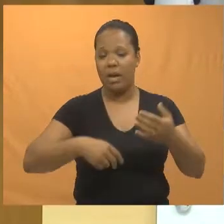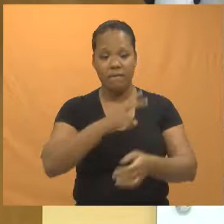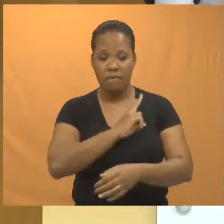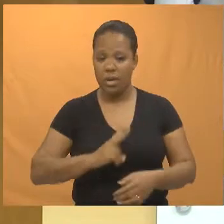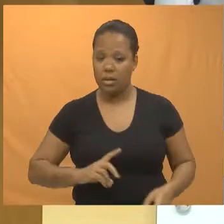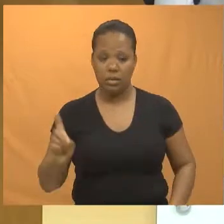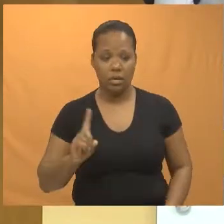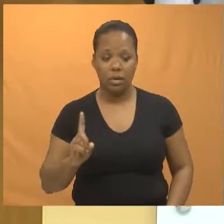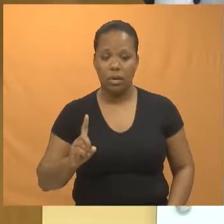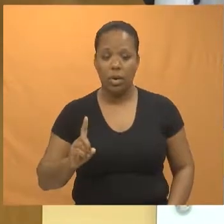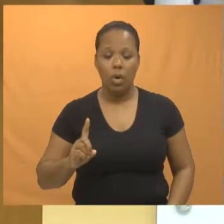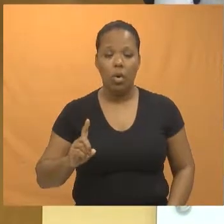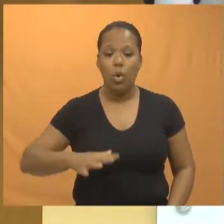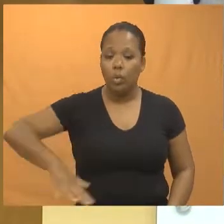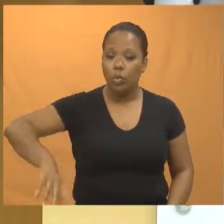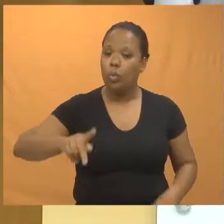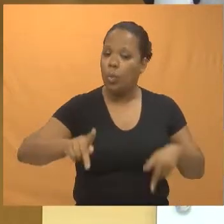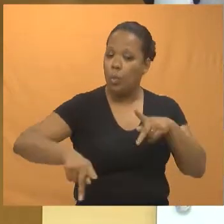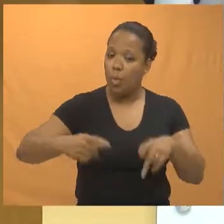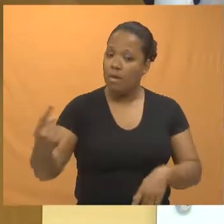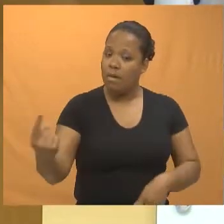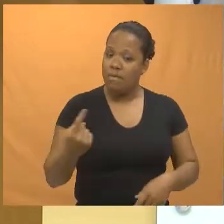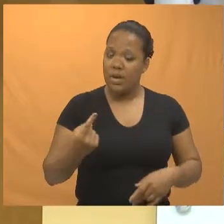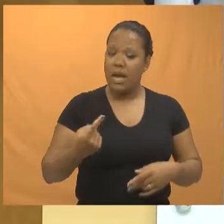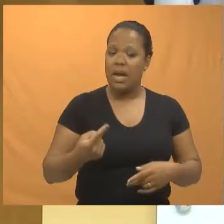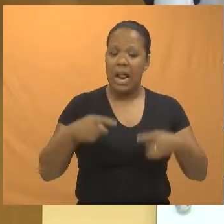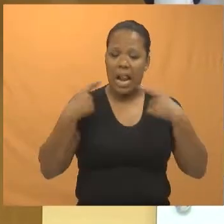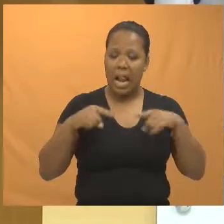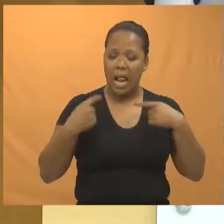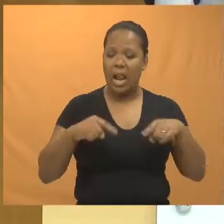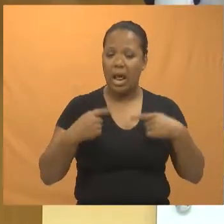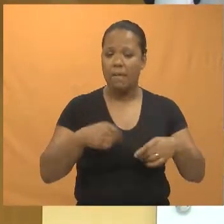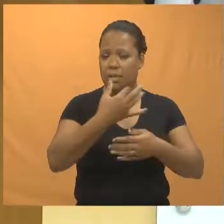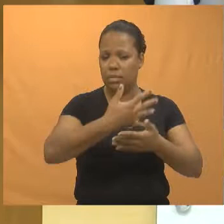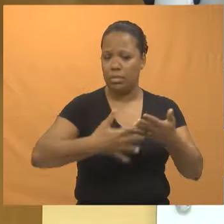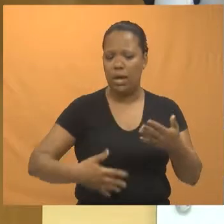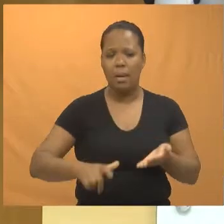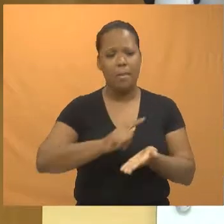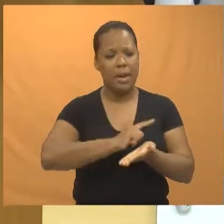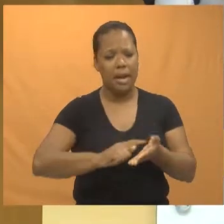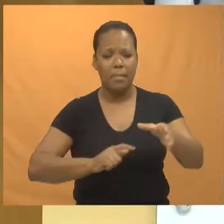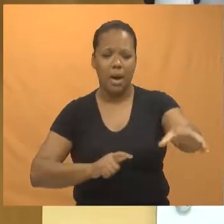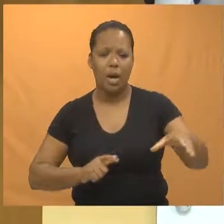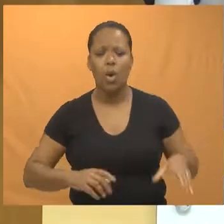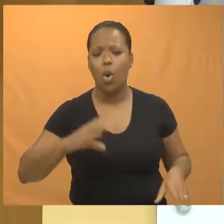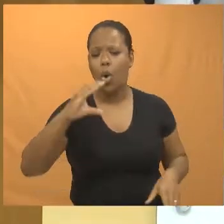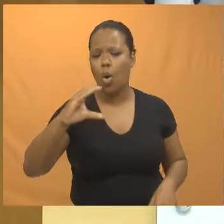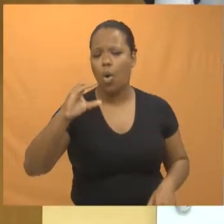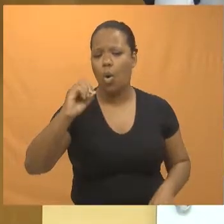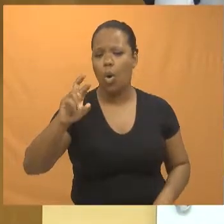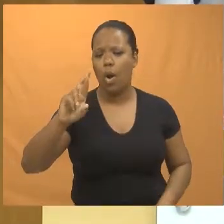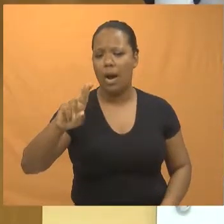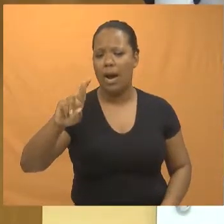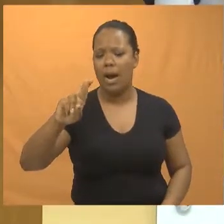vereadores, é reclamação dos munícipes, né? Que para se limpar hoje um córrego, por exemplo,